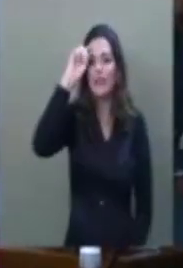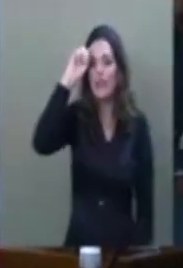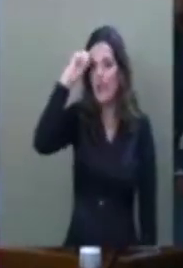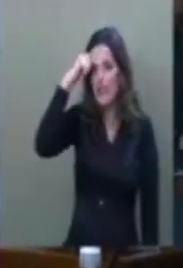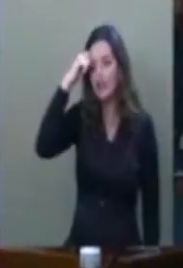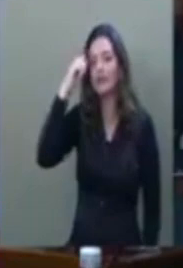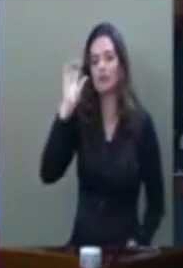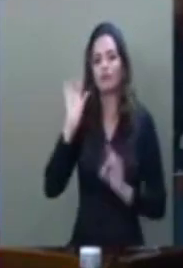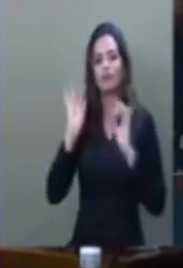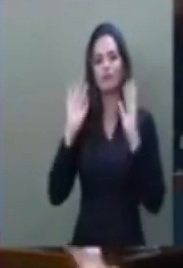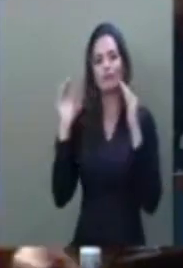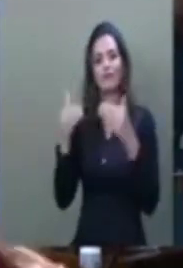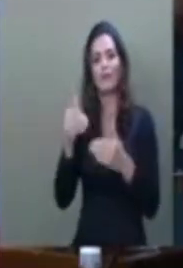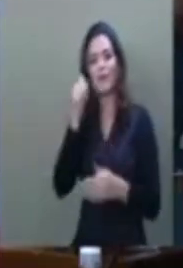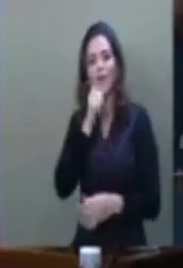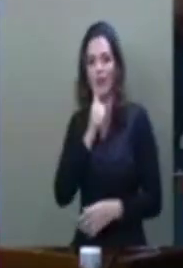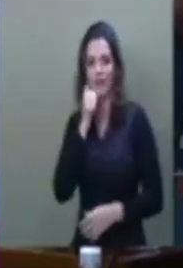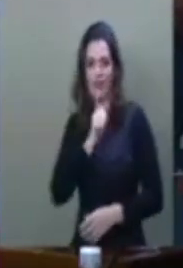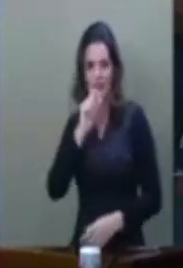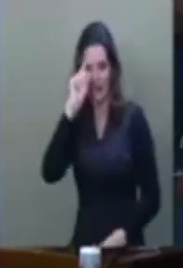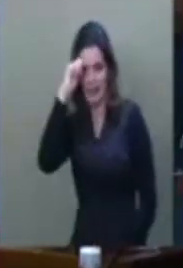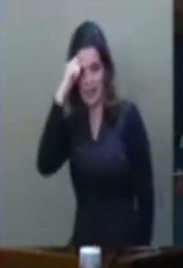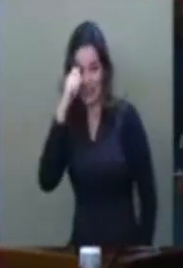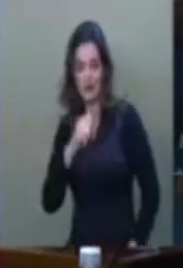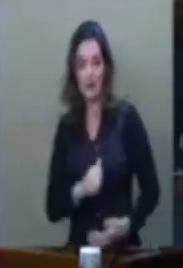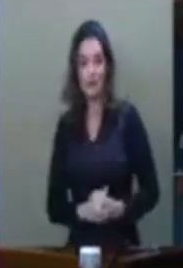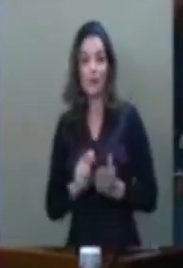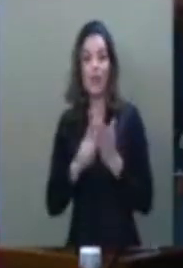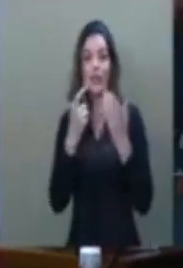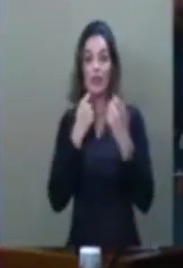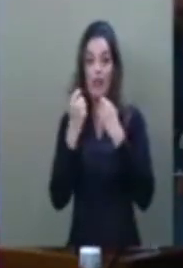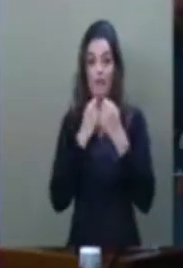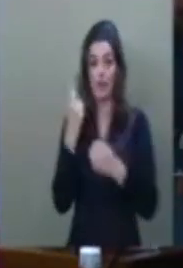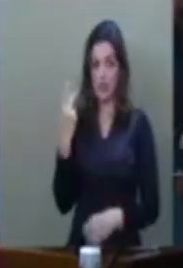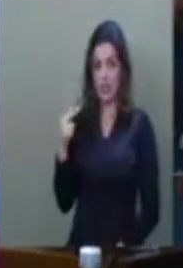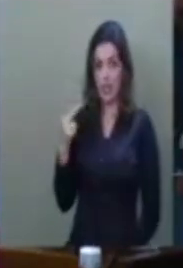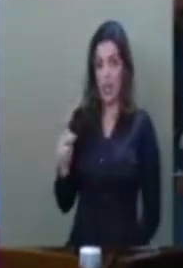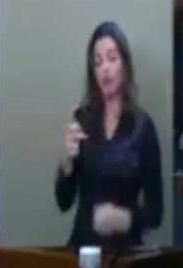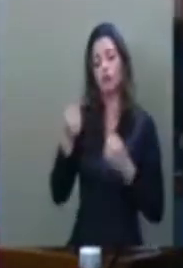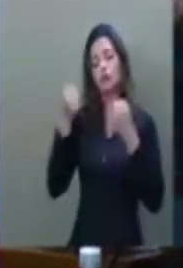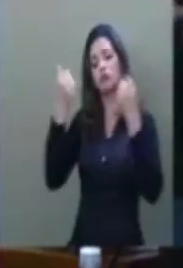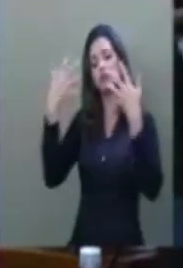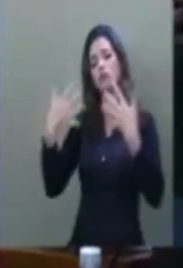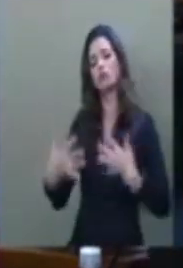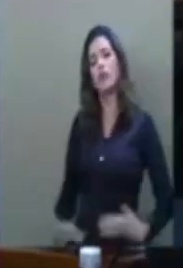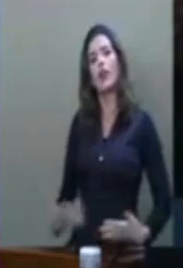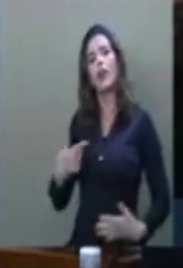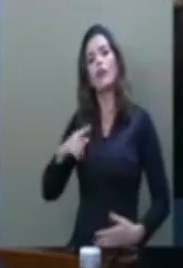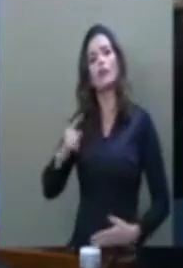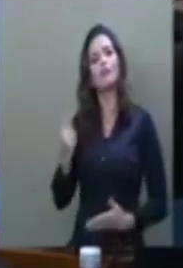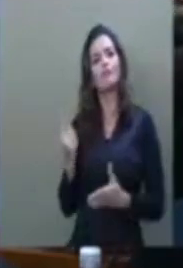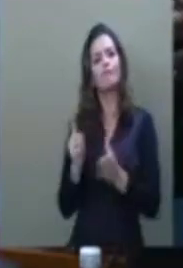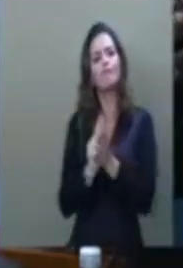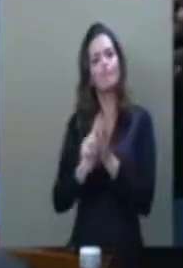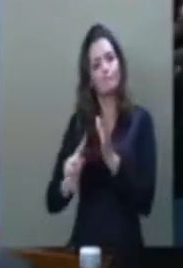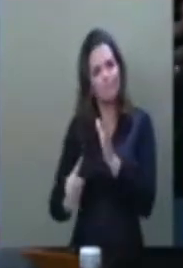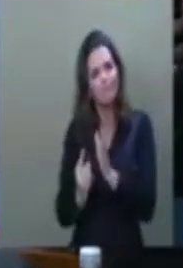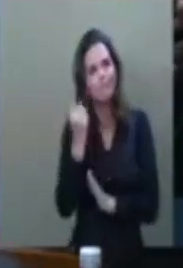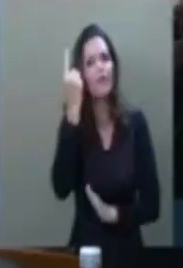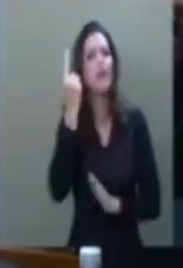mulheres negras. Em uma de suas entrevistas, relatou seu pioneirismo nesta